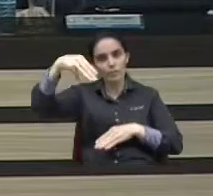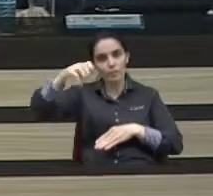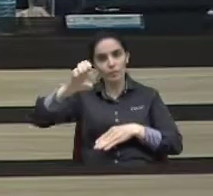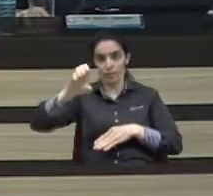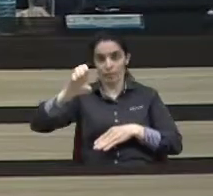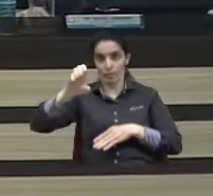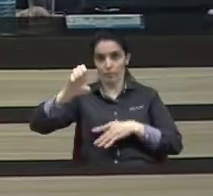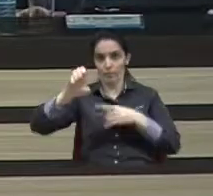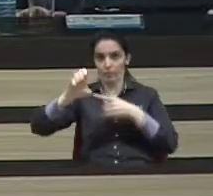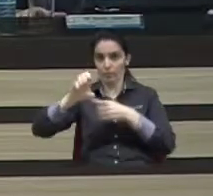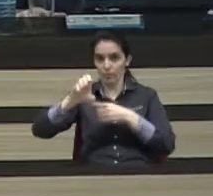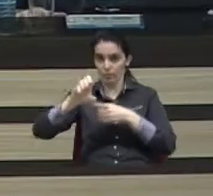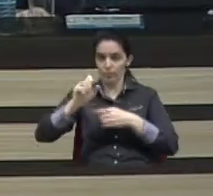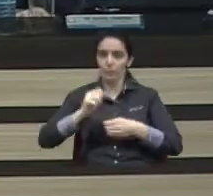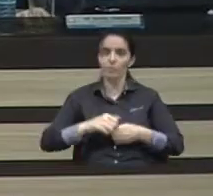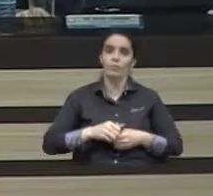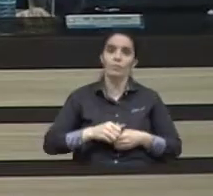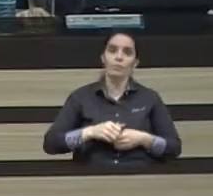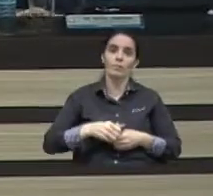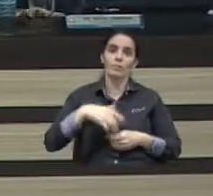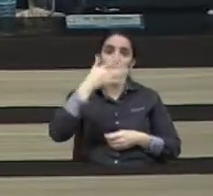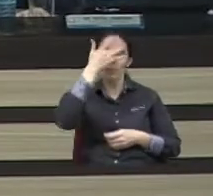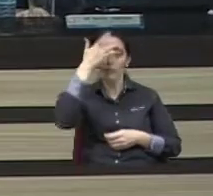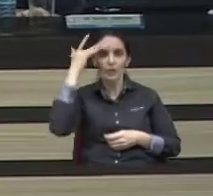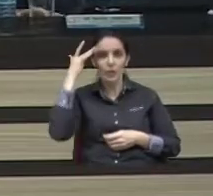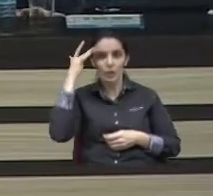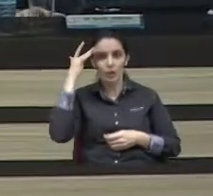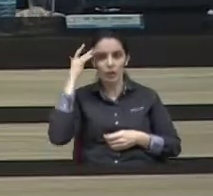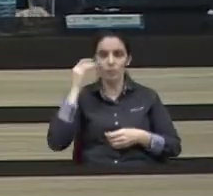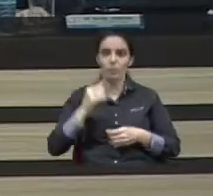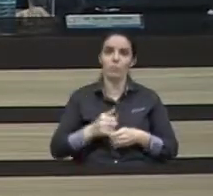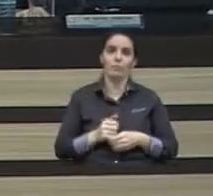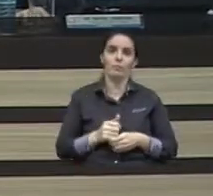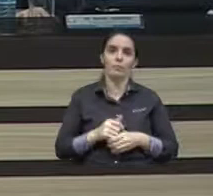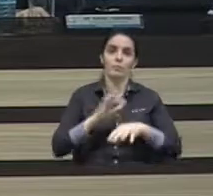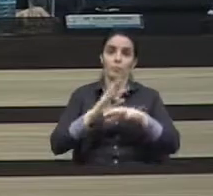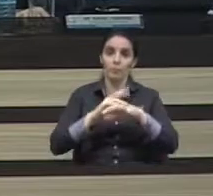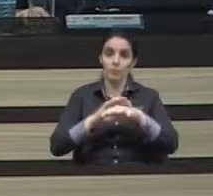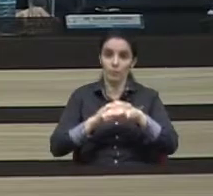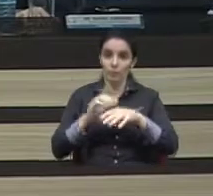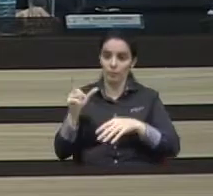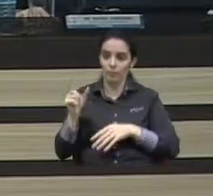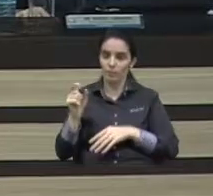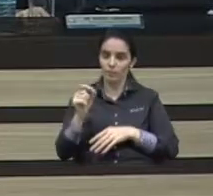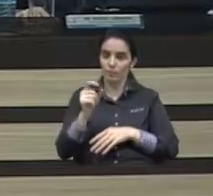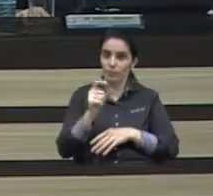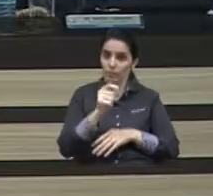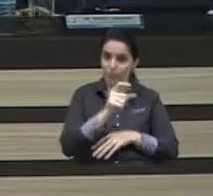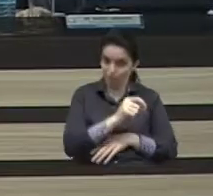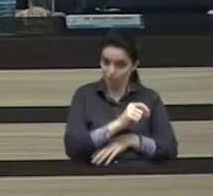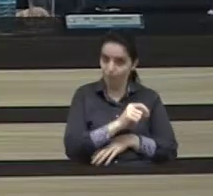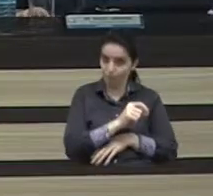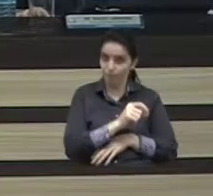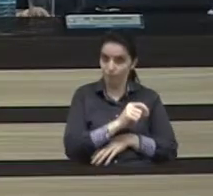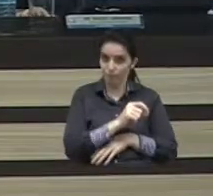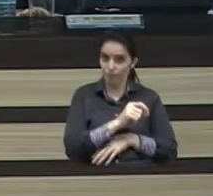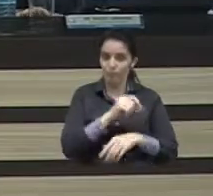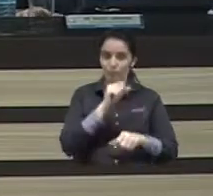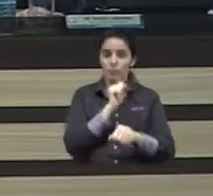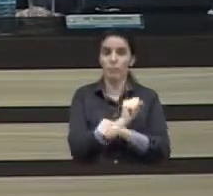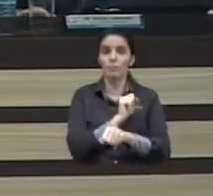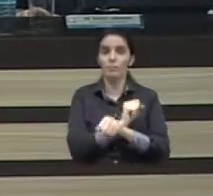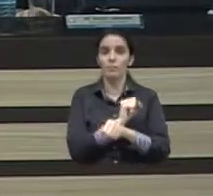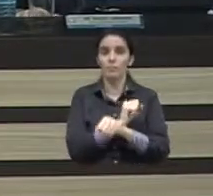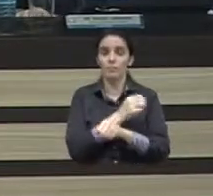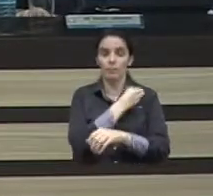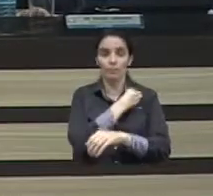grande maioria são pacientes com neoplasia, ou seja, com câncer, e ficar esperando esse exame, esse procedimento, para depois